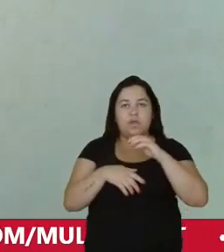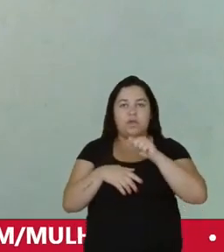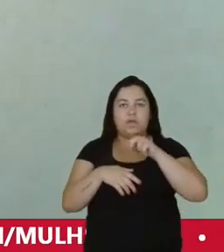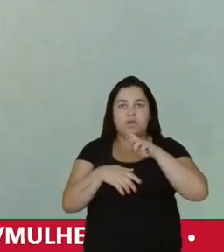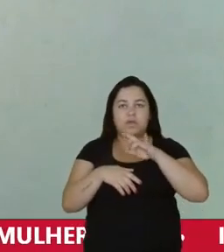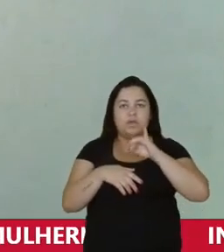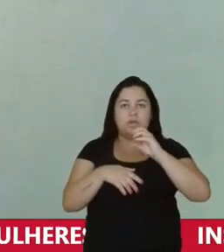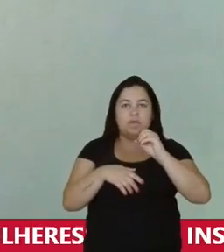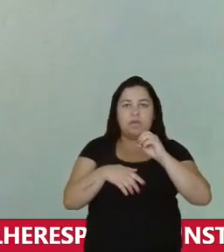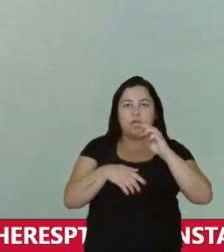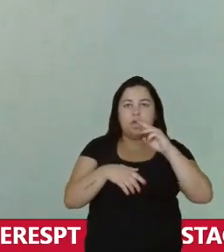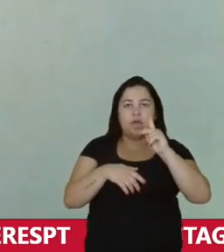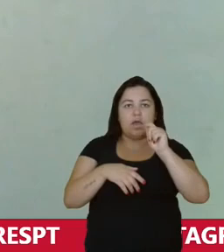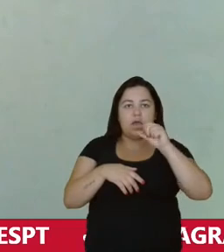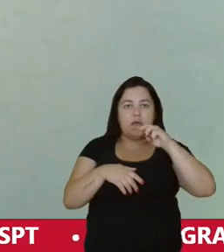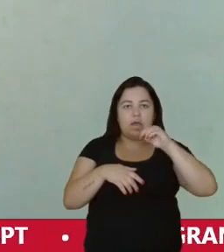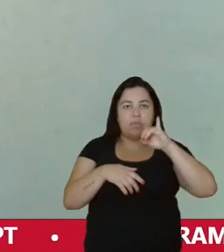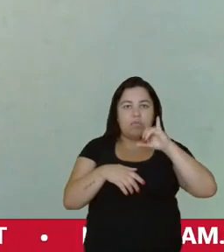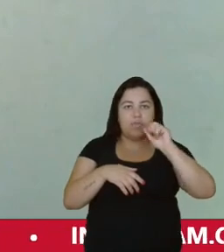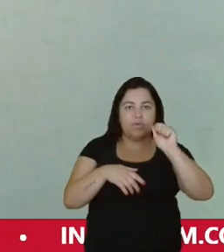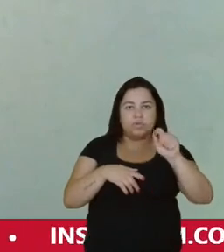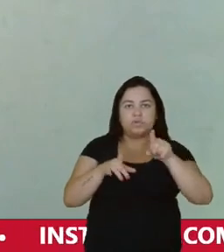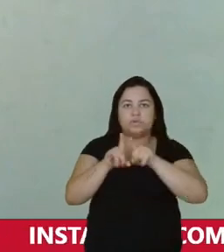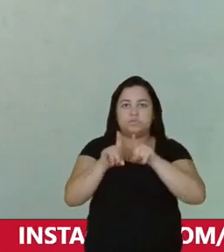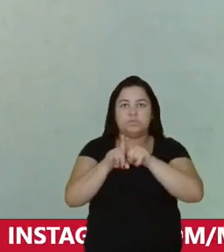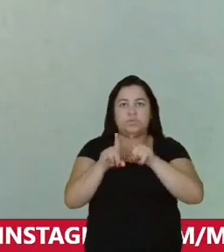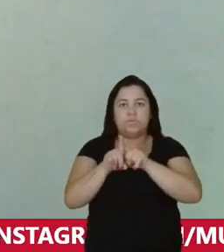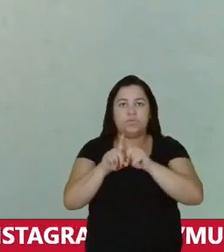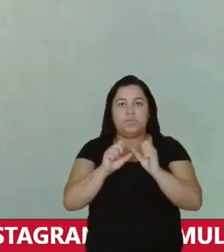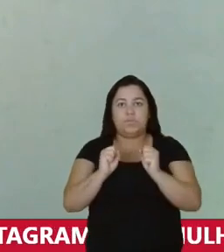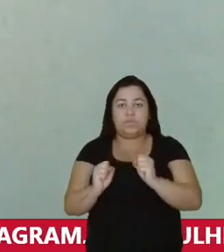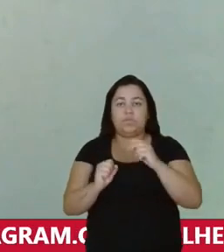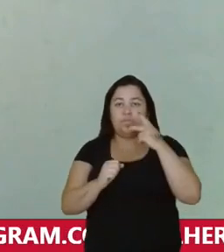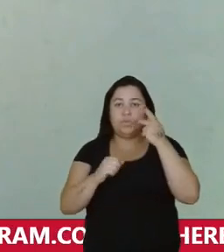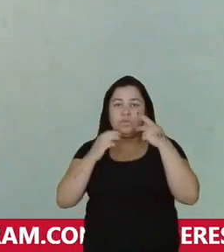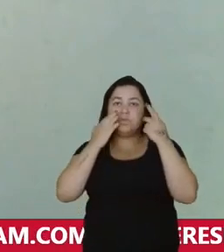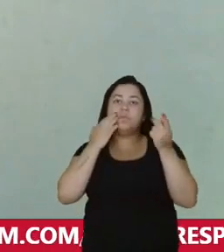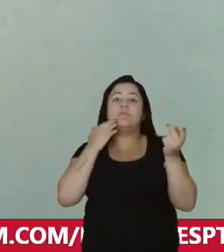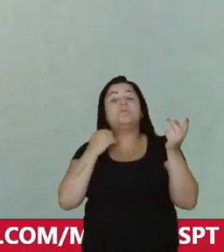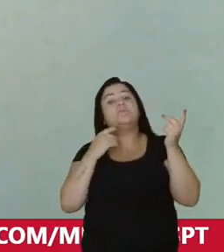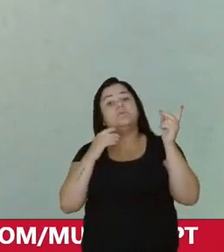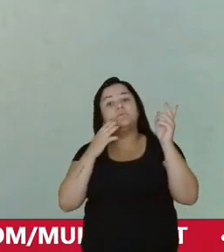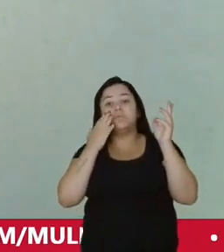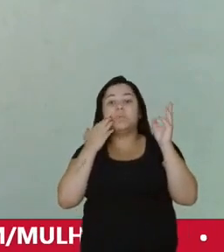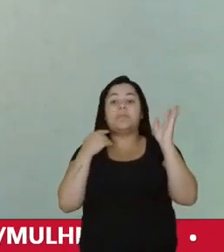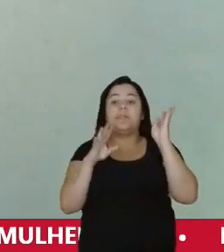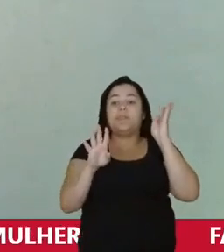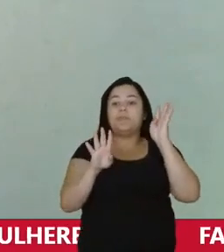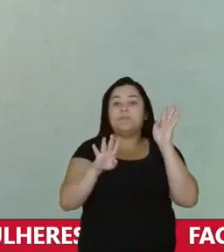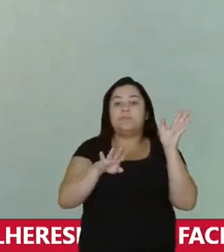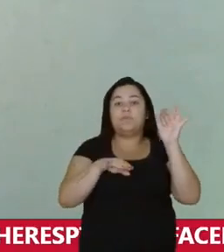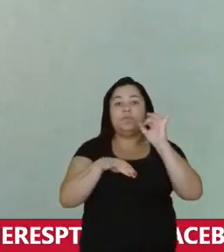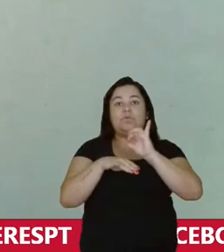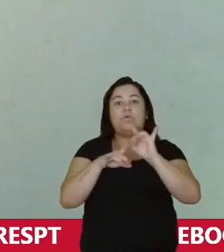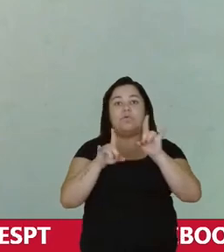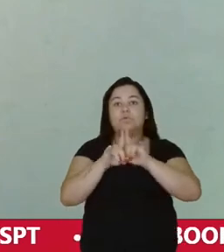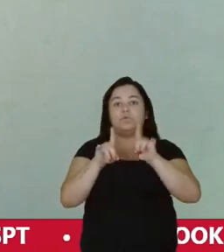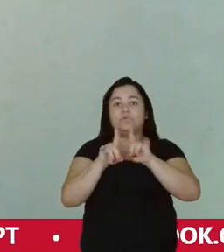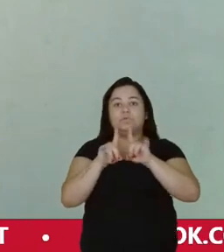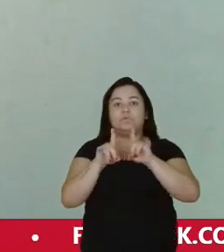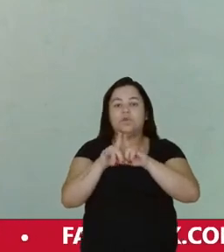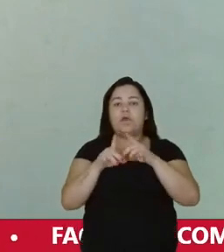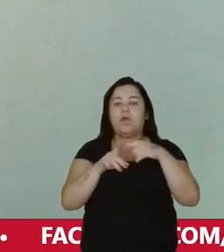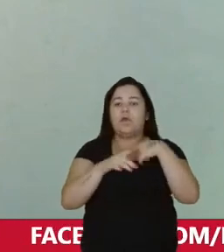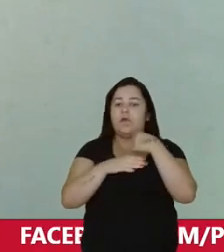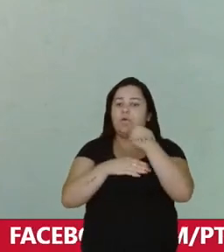agroecológica, harmônica nesse meio. Então, a gente precisa fazer uma política voltada para um olhar descolonizador ao